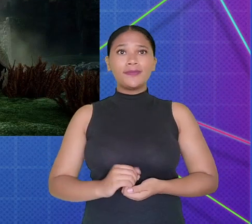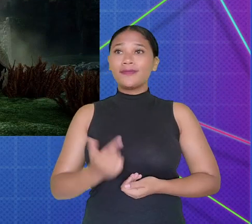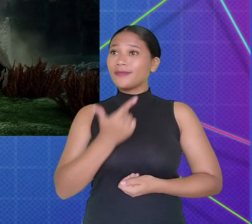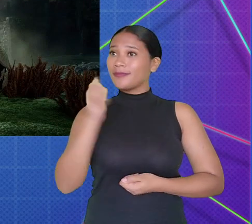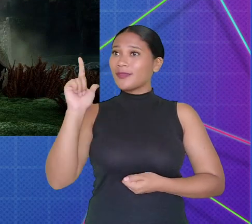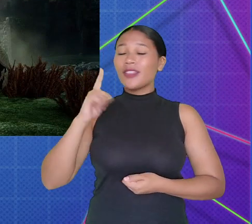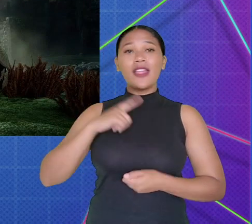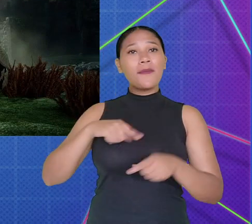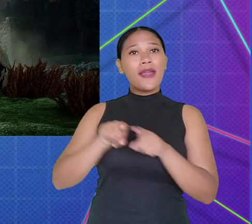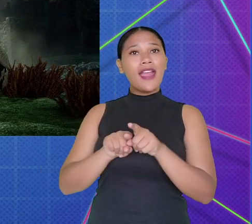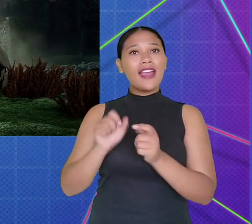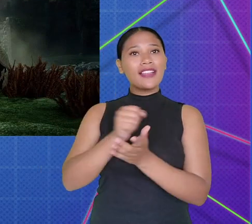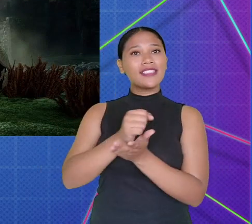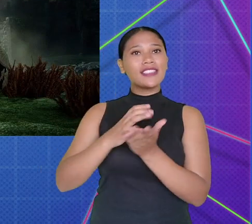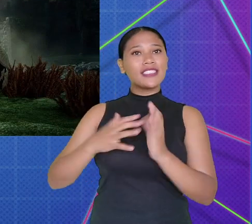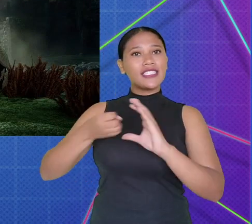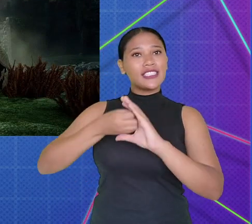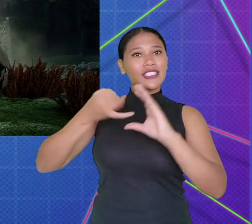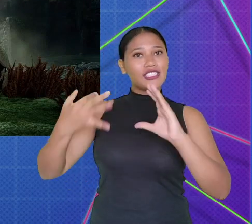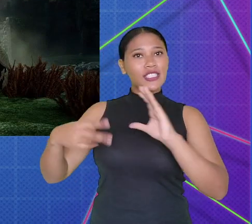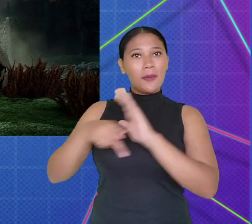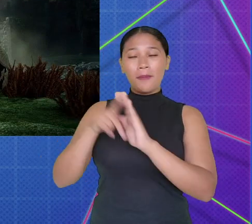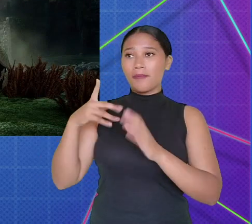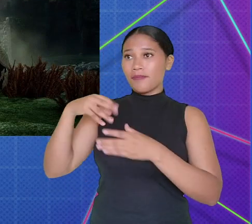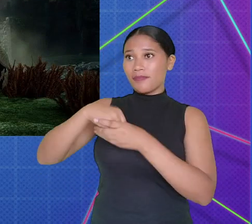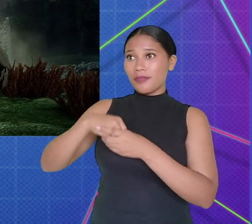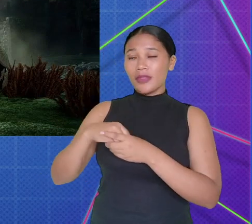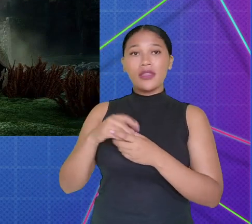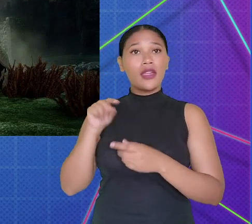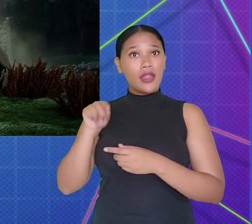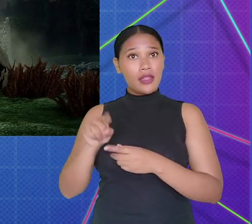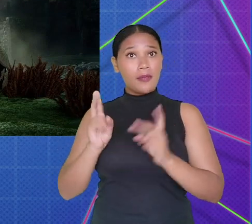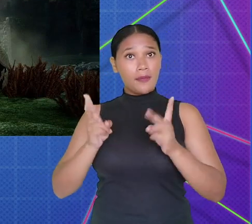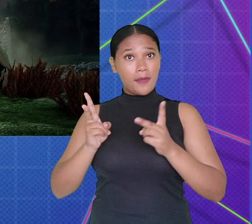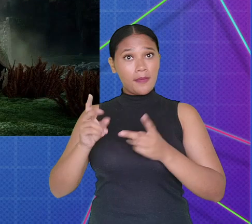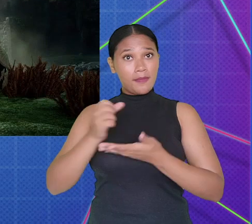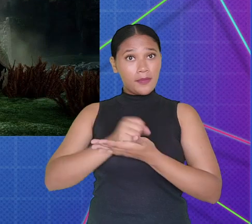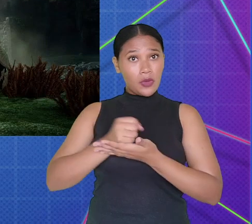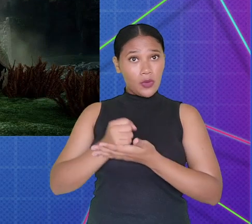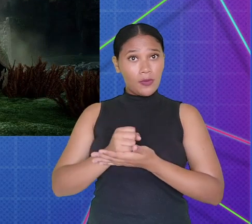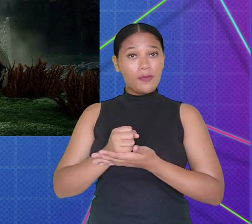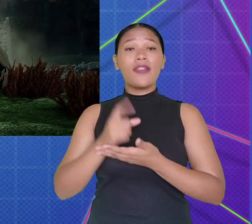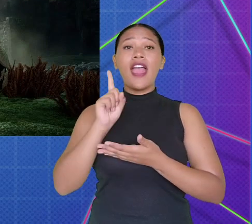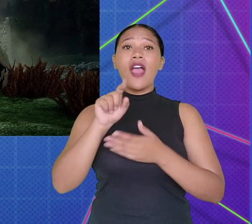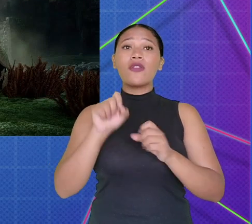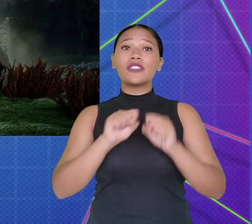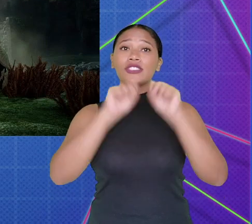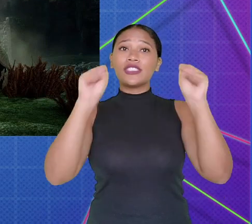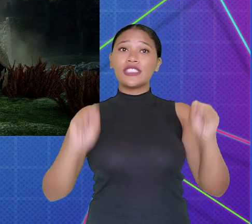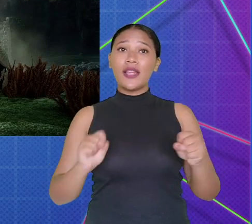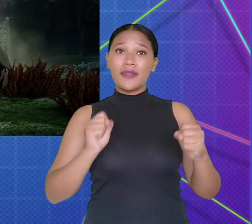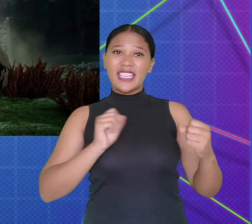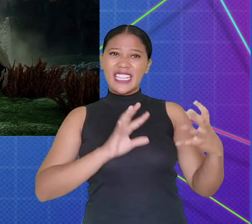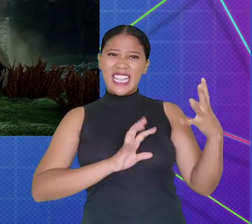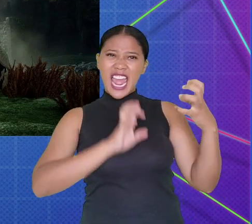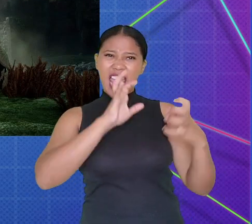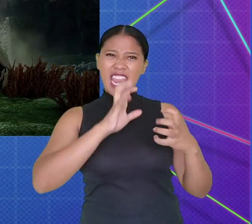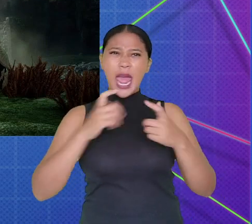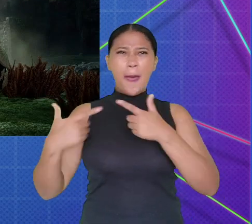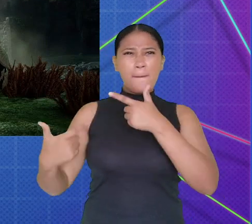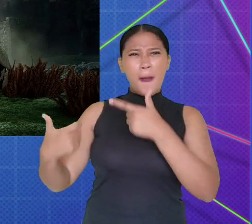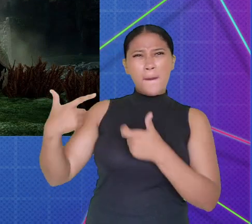personagens. Outra característica que contribui para a implementação de interações orgânicas em Dragon Age Inquisition é o sistema de